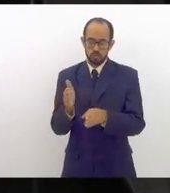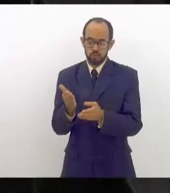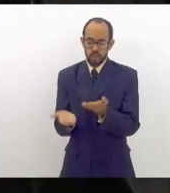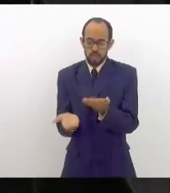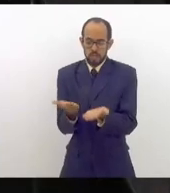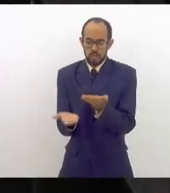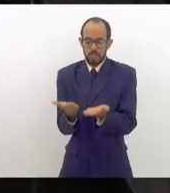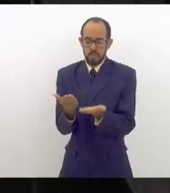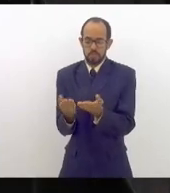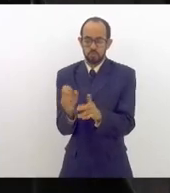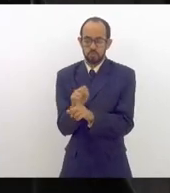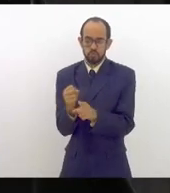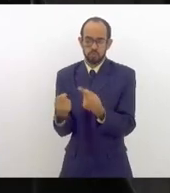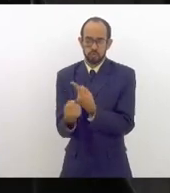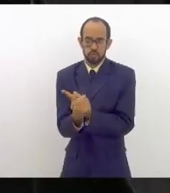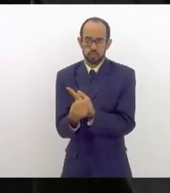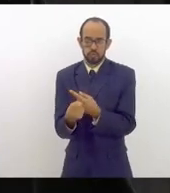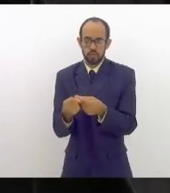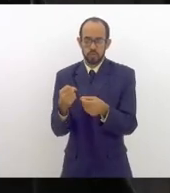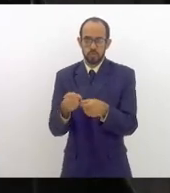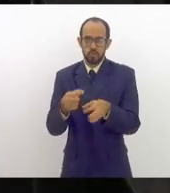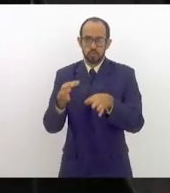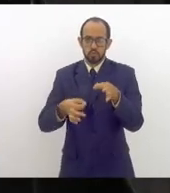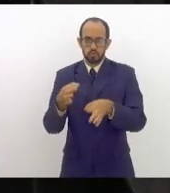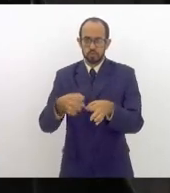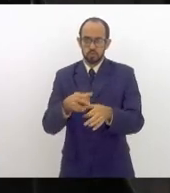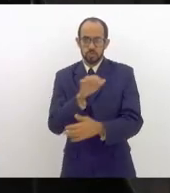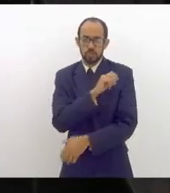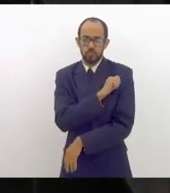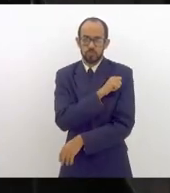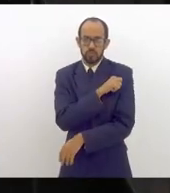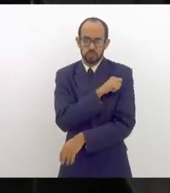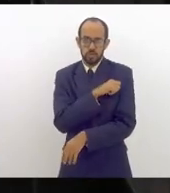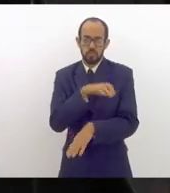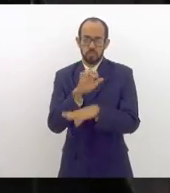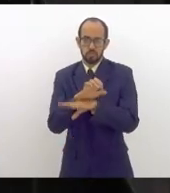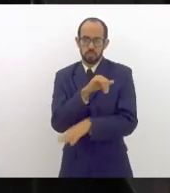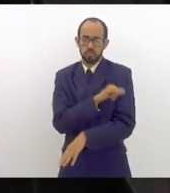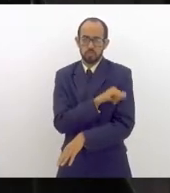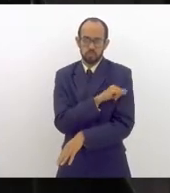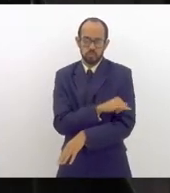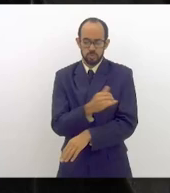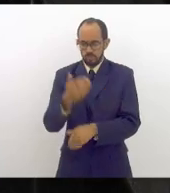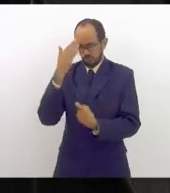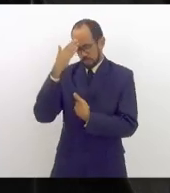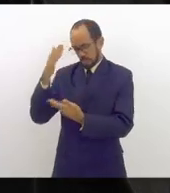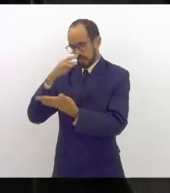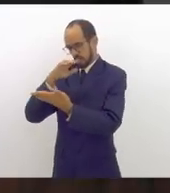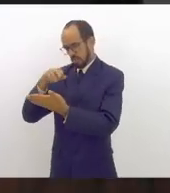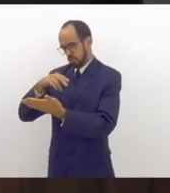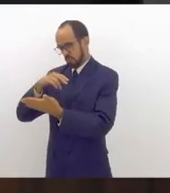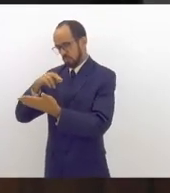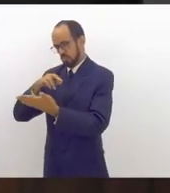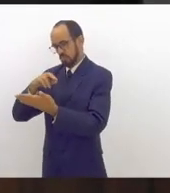equilíbrio social e justiça fiscal para o estado do Rio de Janeiro. Muito obrigado, senhor presidente.